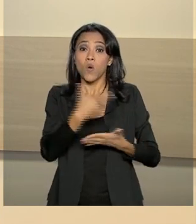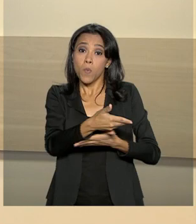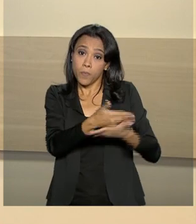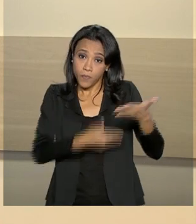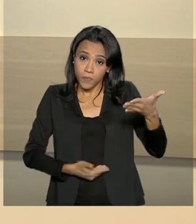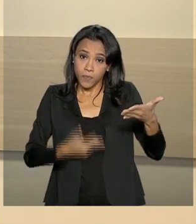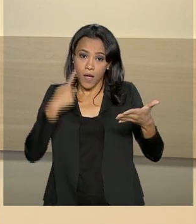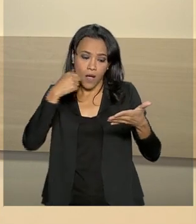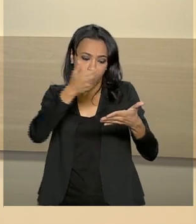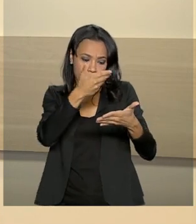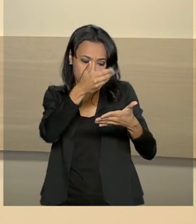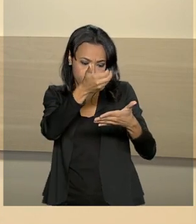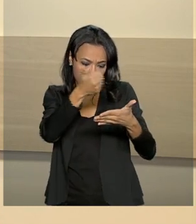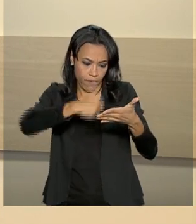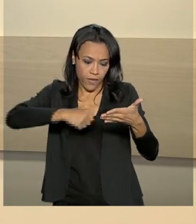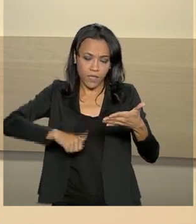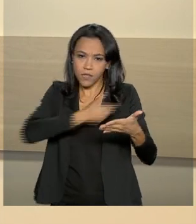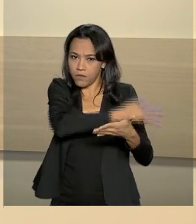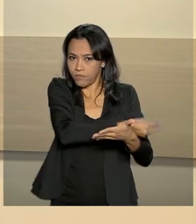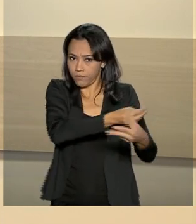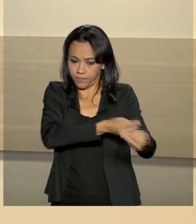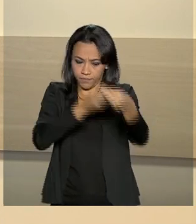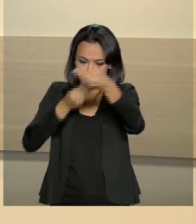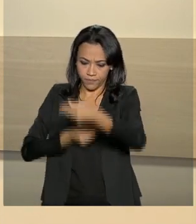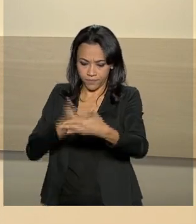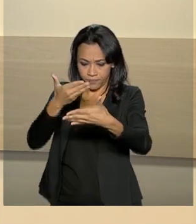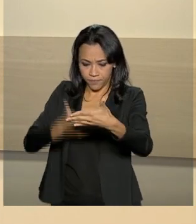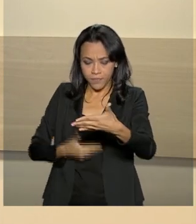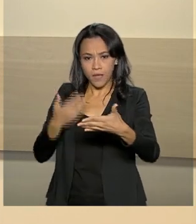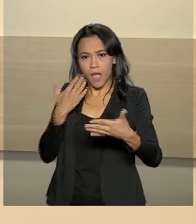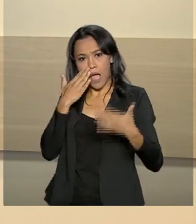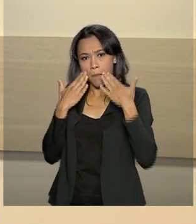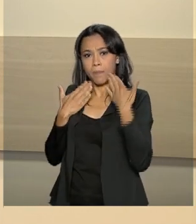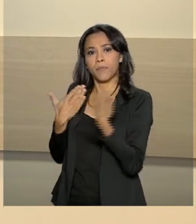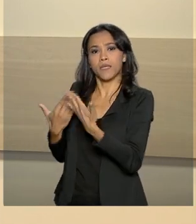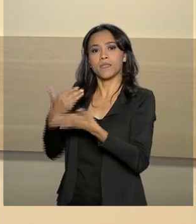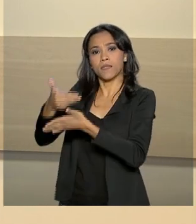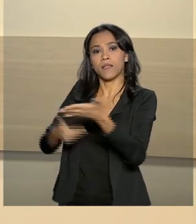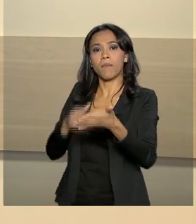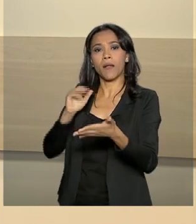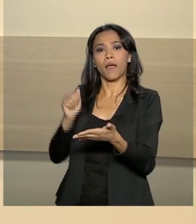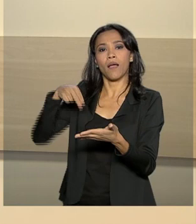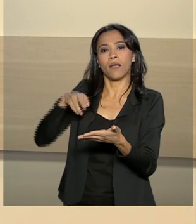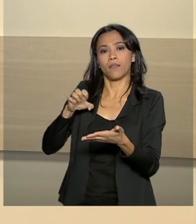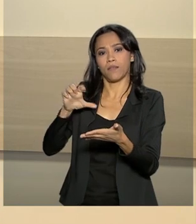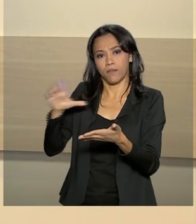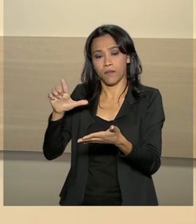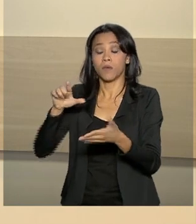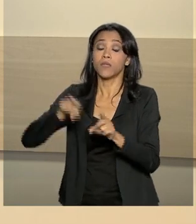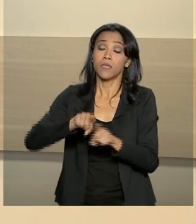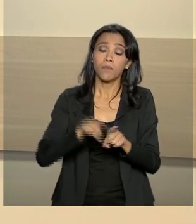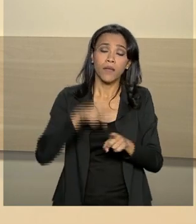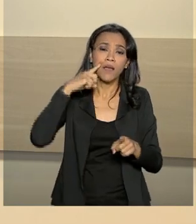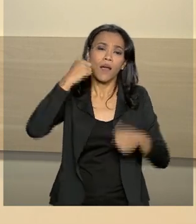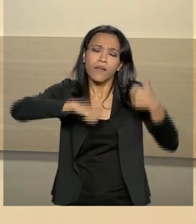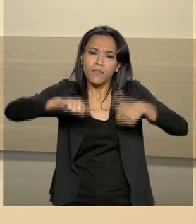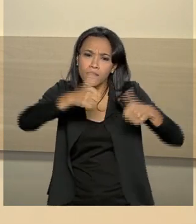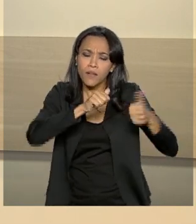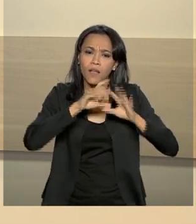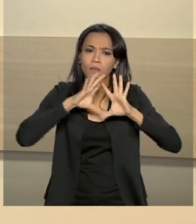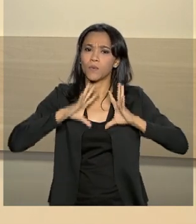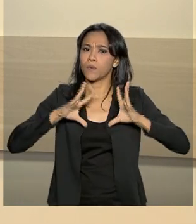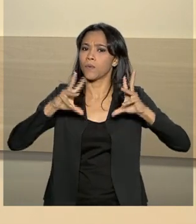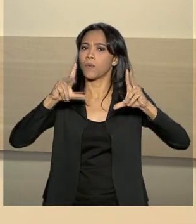à ANEEL, a aderência do que está no plano à situação de campo, além de avaliar todas as condições